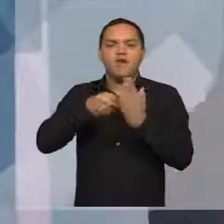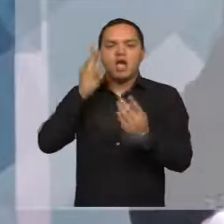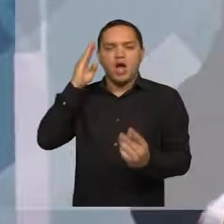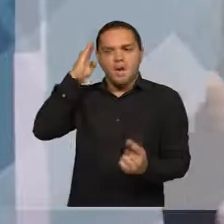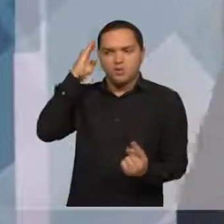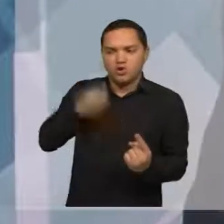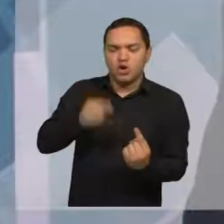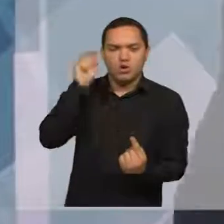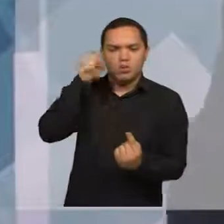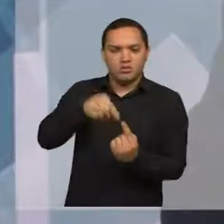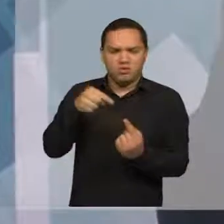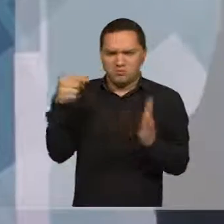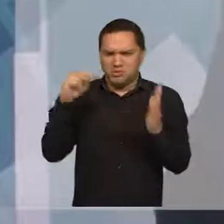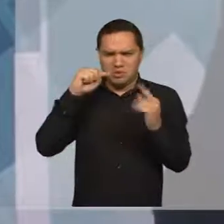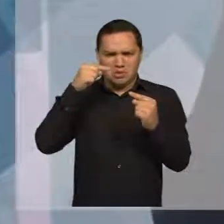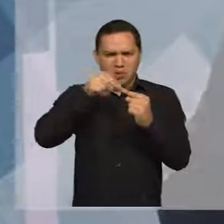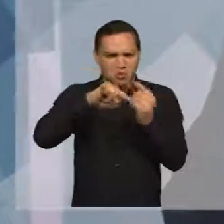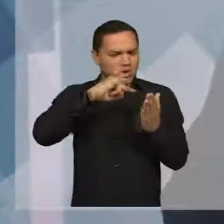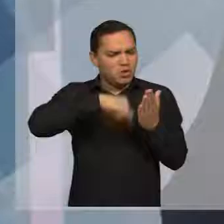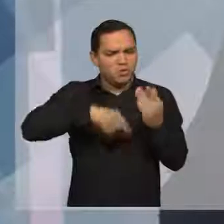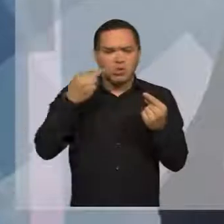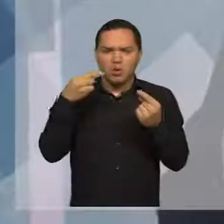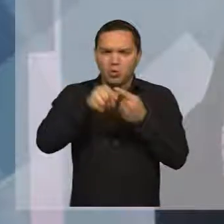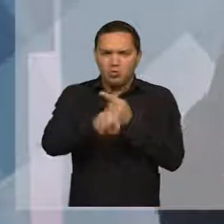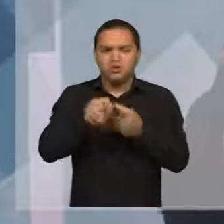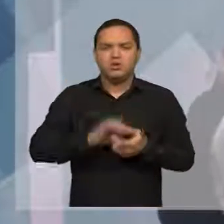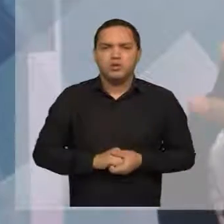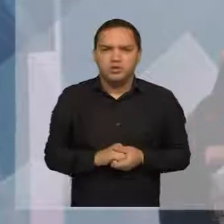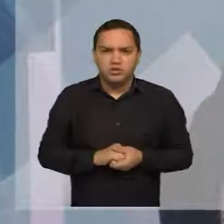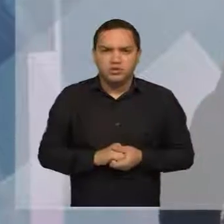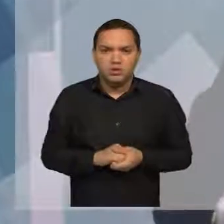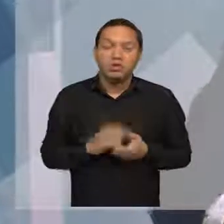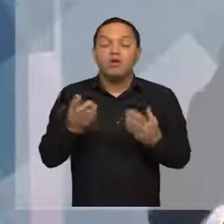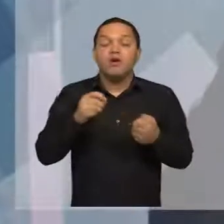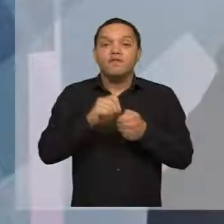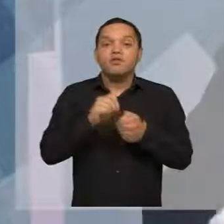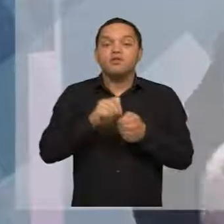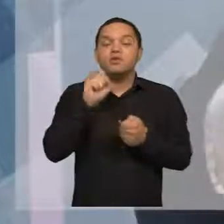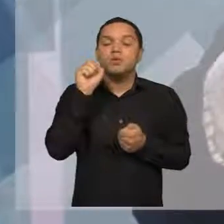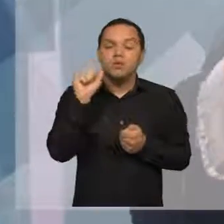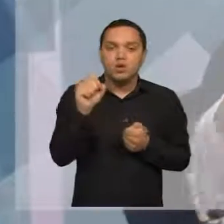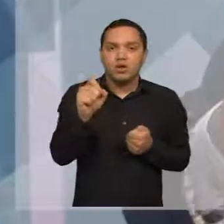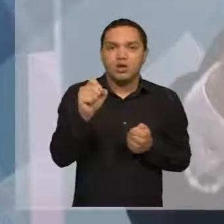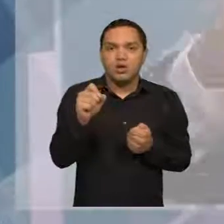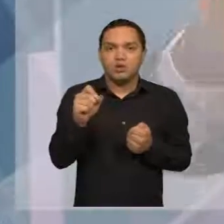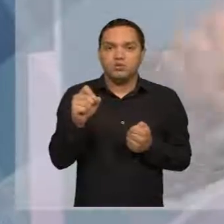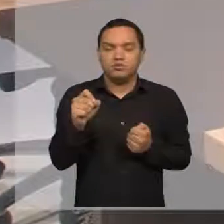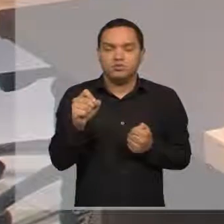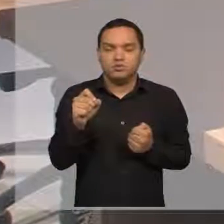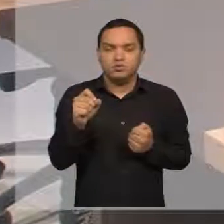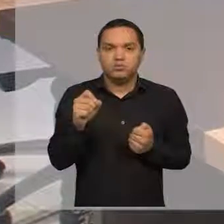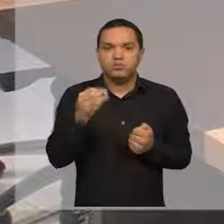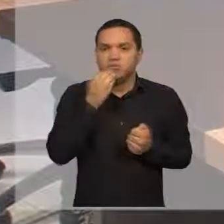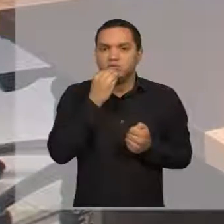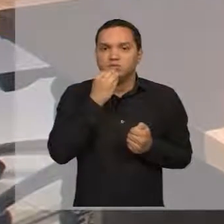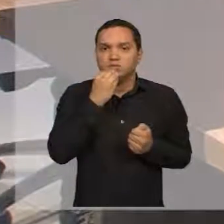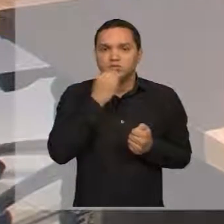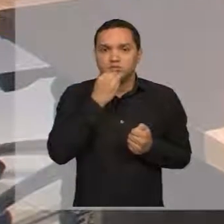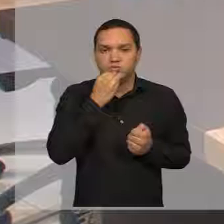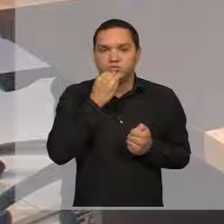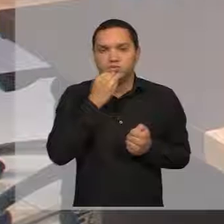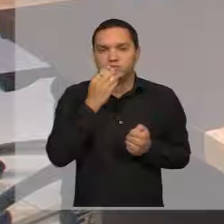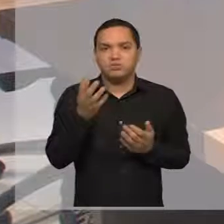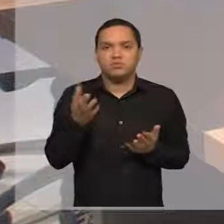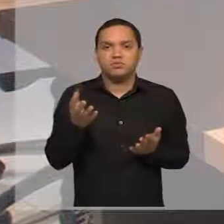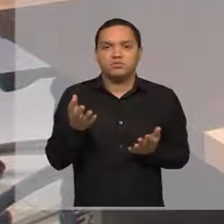né, o que a gente pode fazer em termos de possibilidades, né, em termos de intenção, isso aqui é